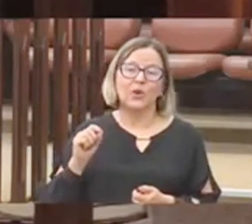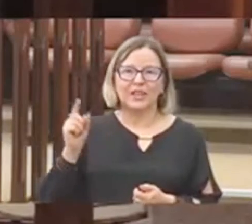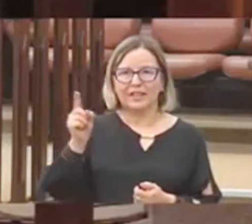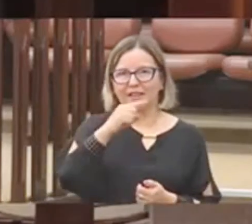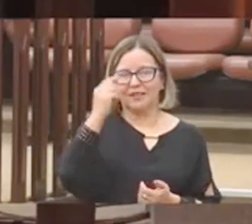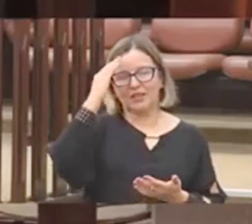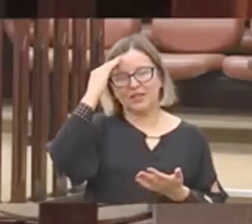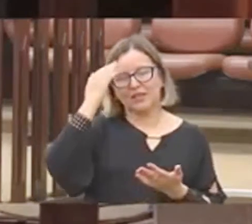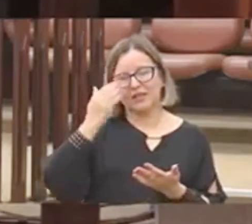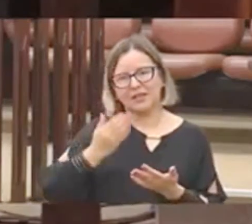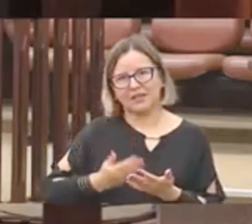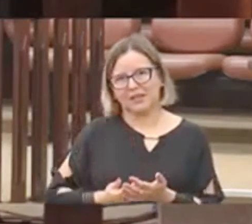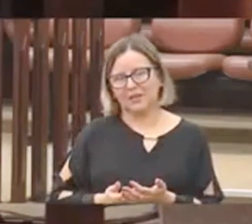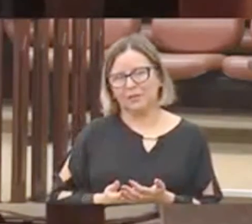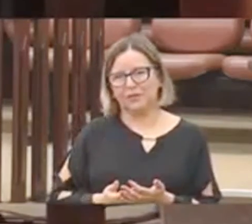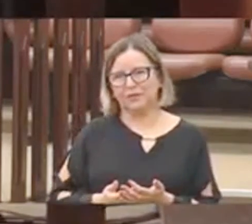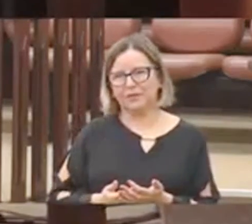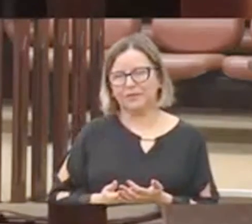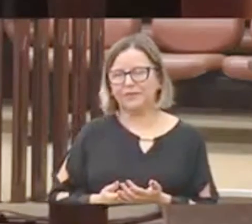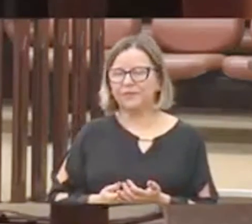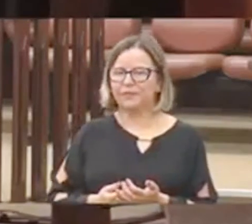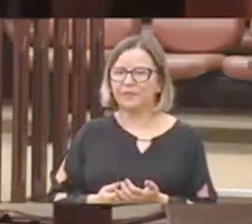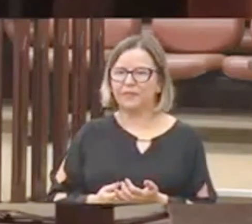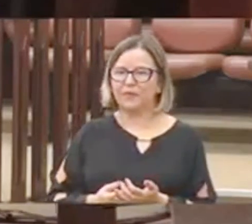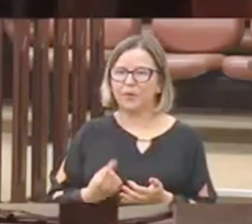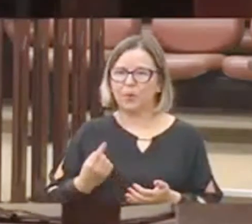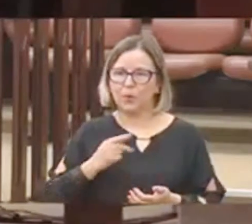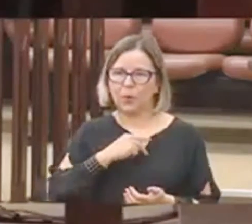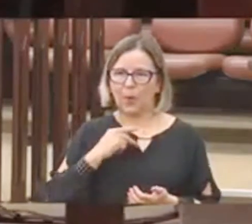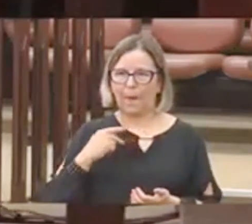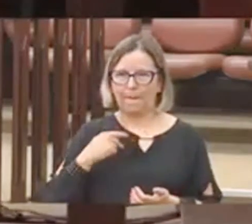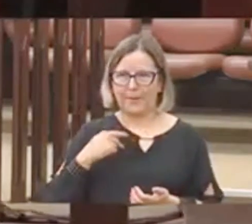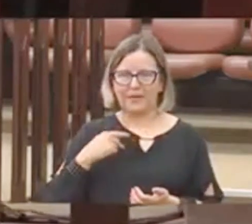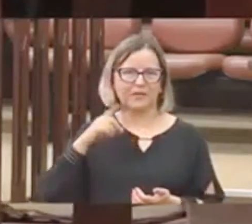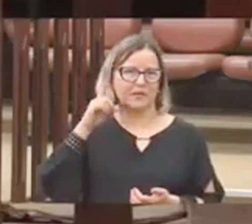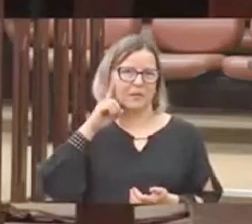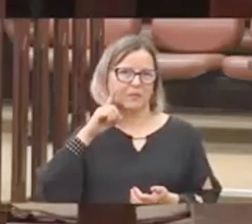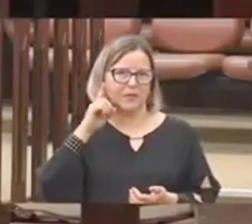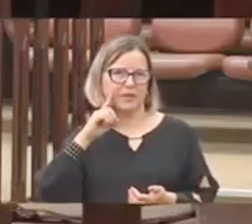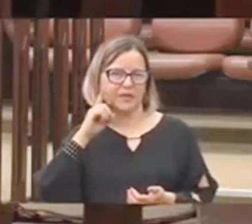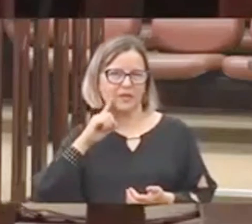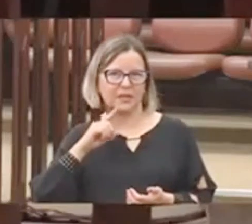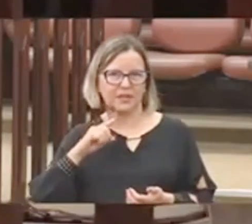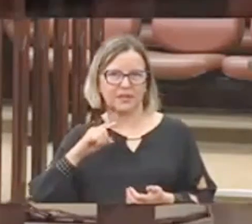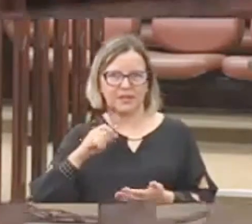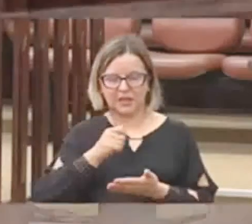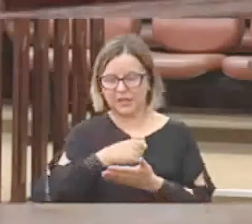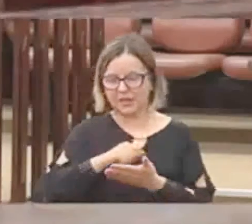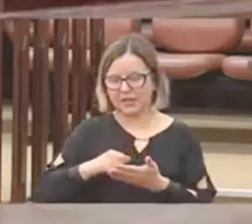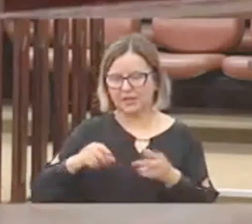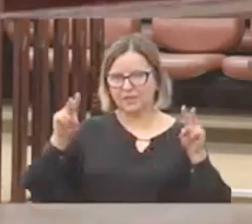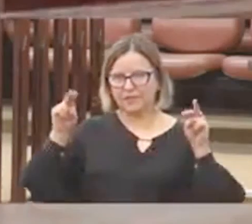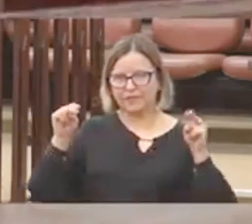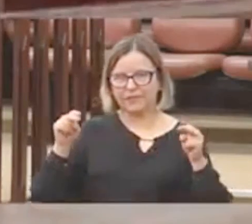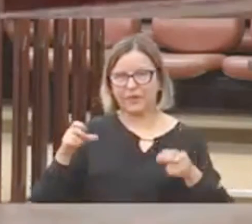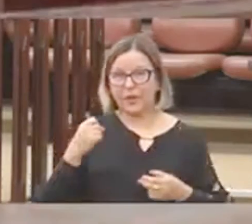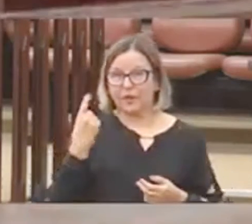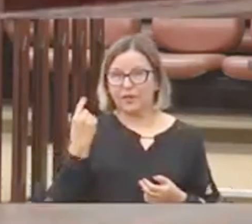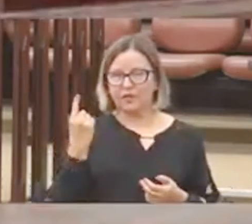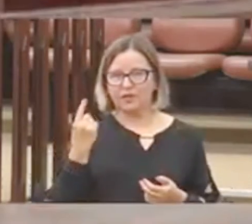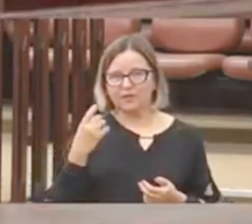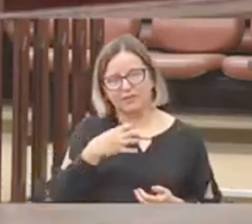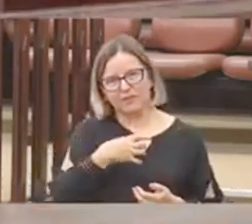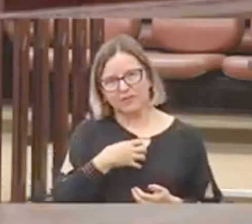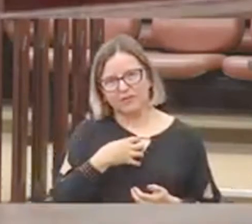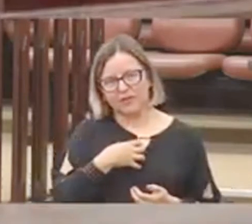Warren Wiersbe, pastor norte-americano, escreveu o seguinte, abre aspas, a única maneira